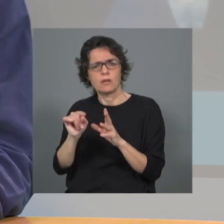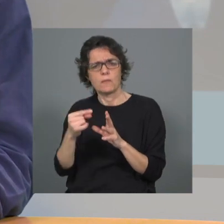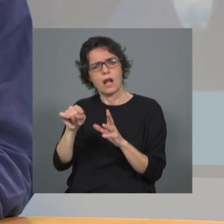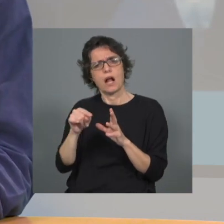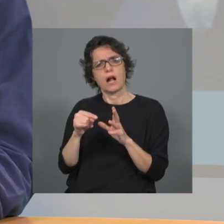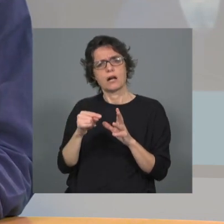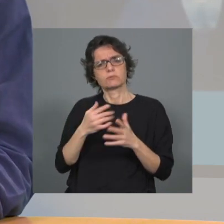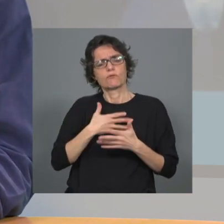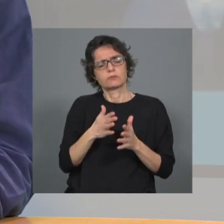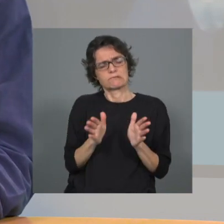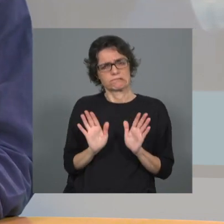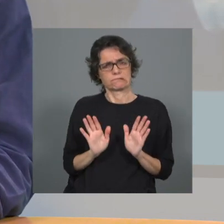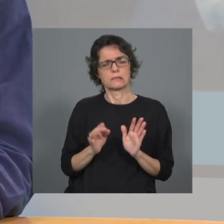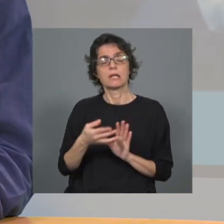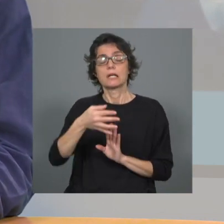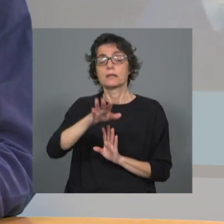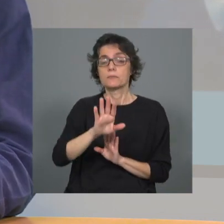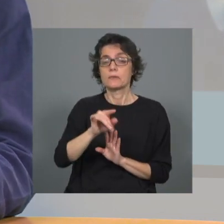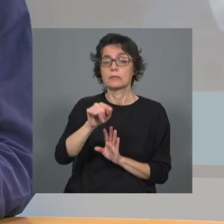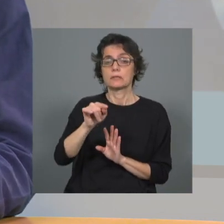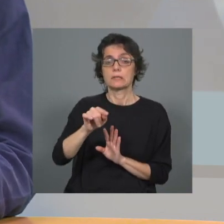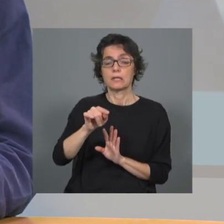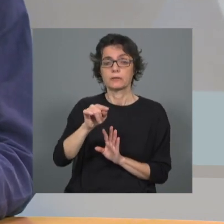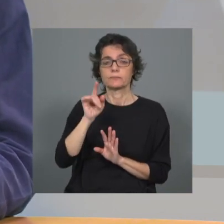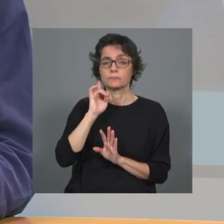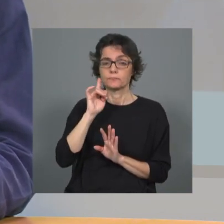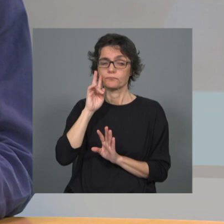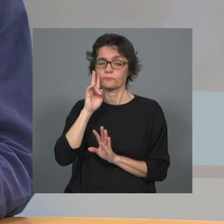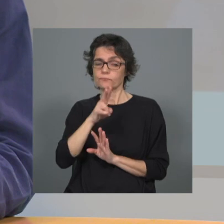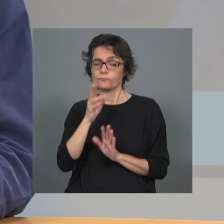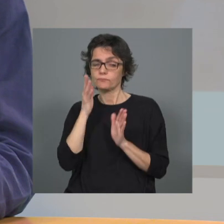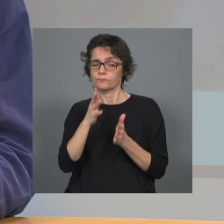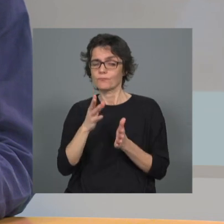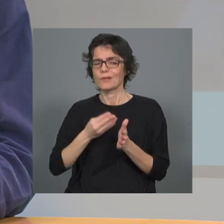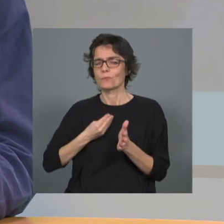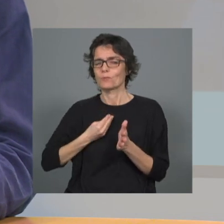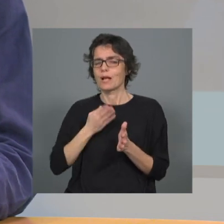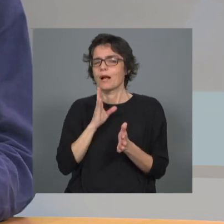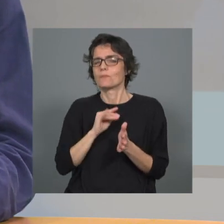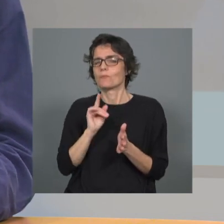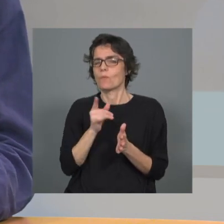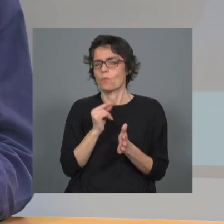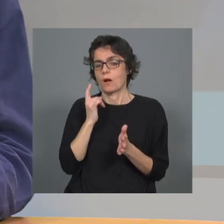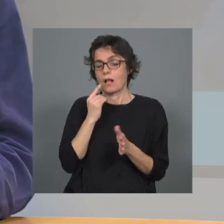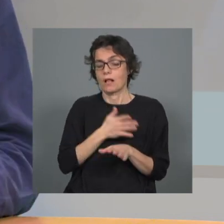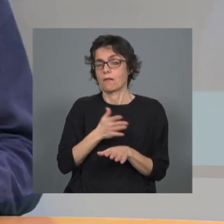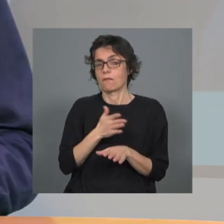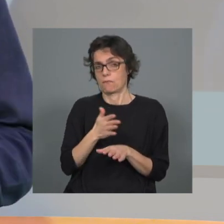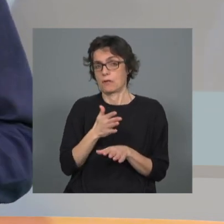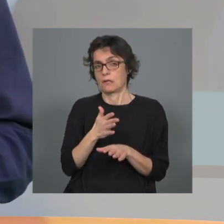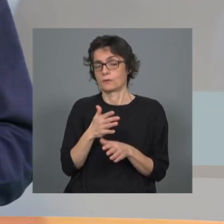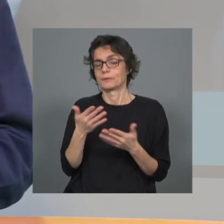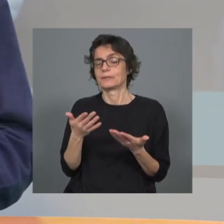abertura. Onde, se calhar, temos que olhar com mais atenção e com mais preocupação nesta Páscoa, como infelizmente em todas as